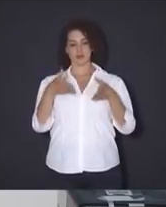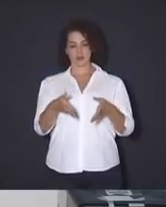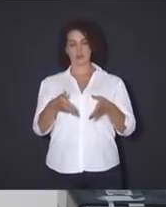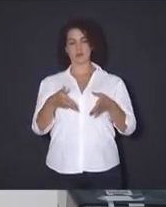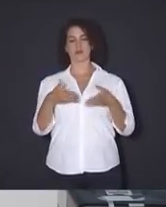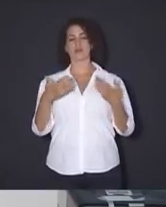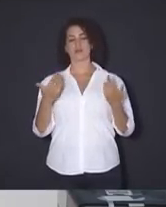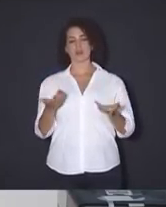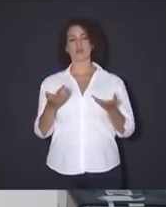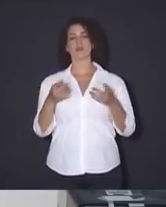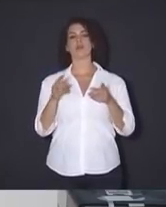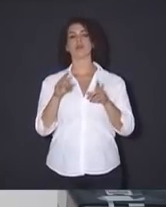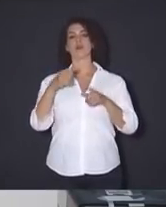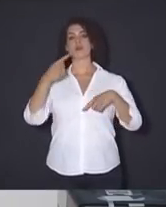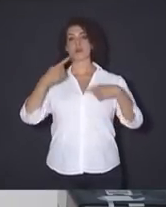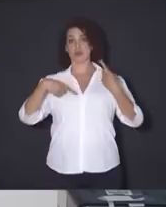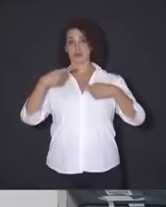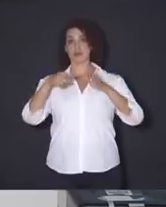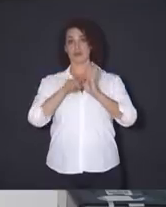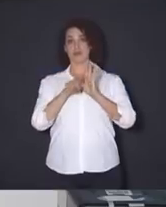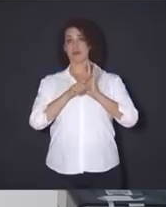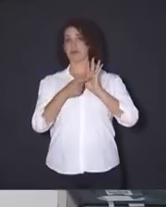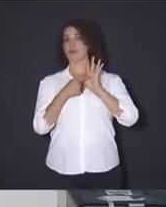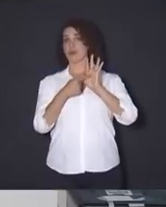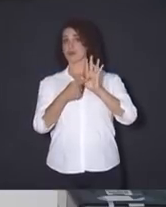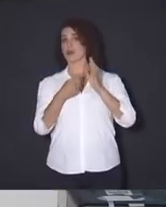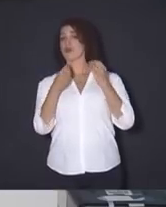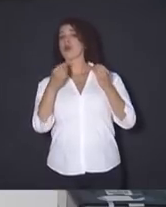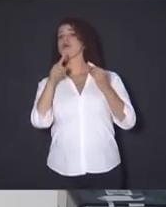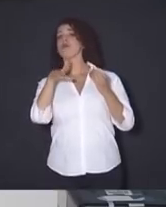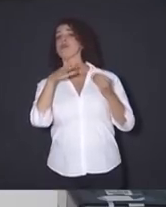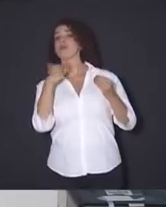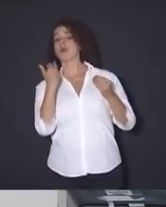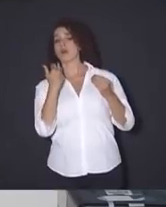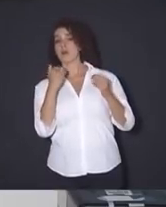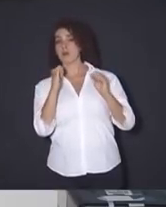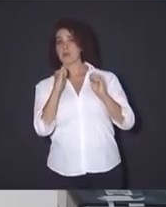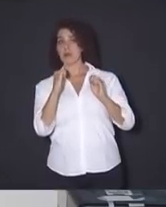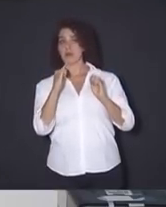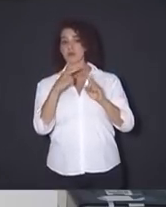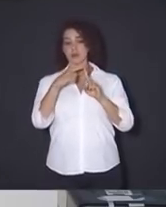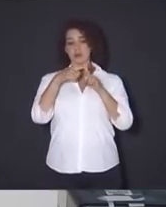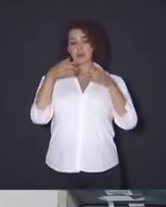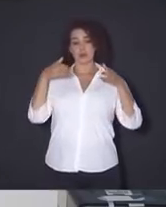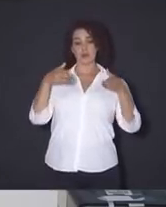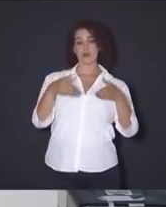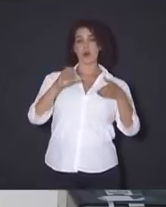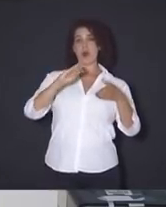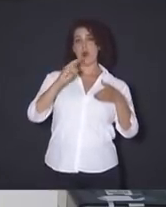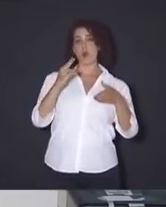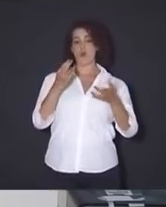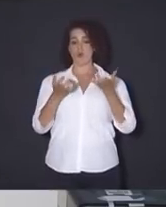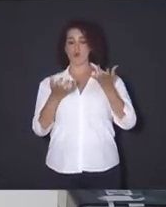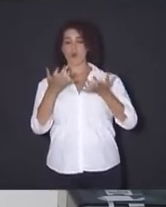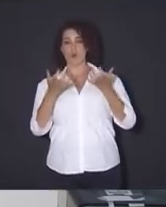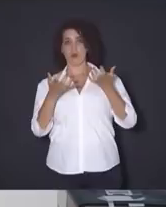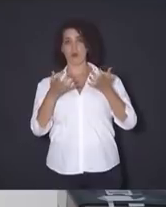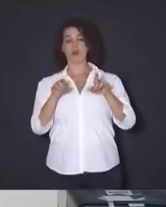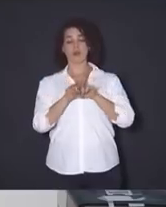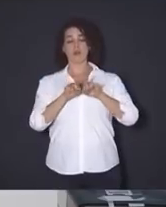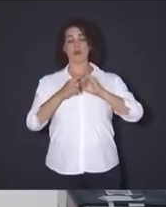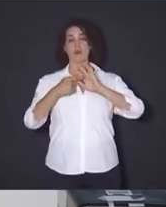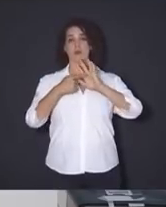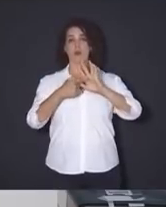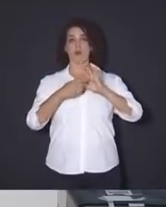como você vai morrer você morre mas como é que você vai ser enterrado se você vai ser cremado não e determina o feijão o arroz a